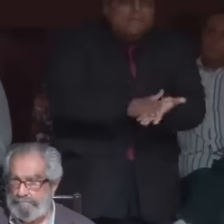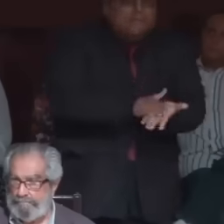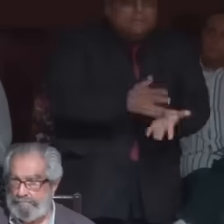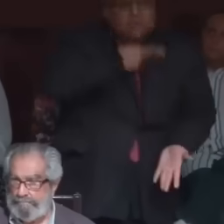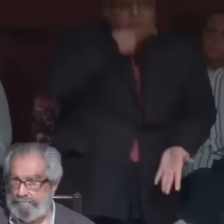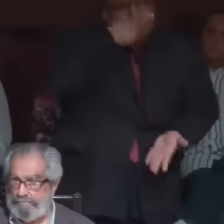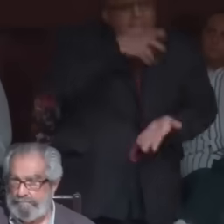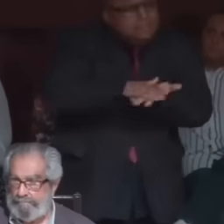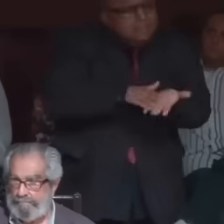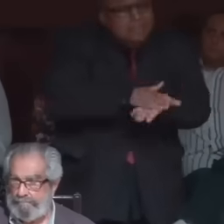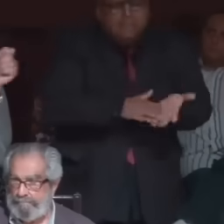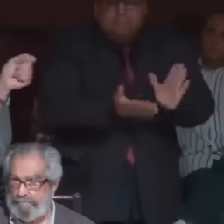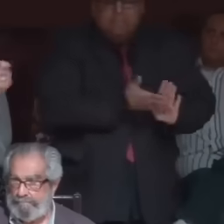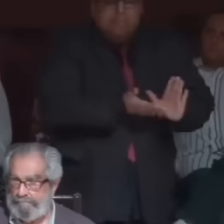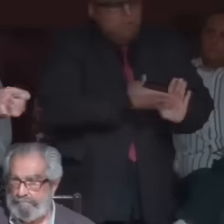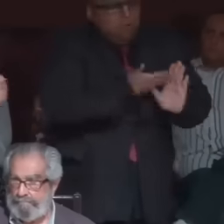povo.